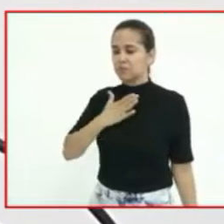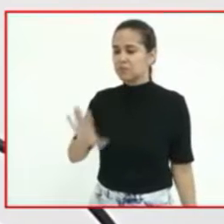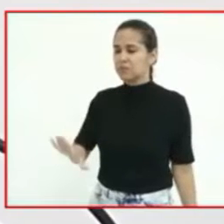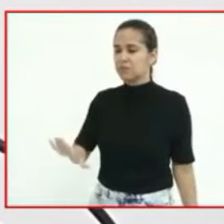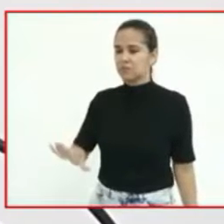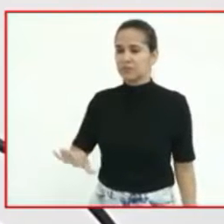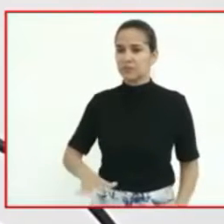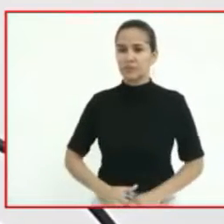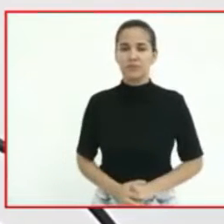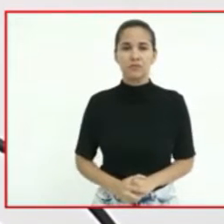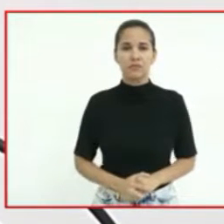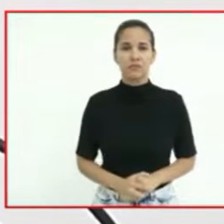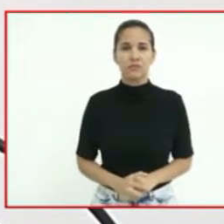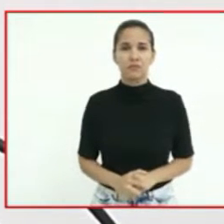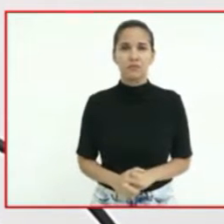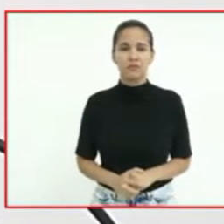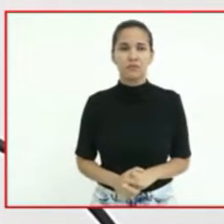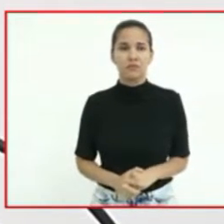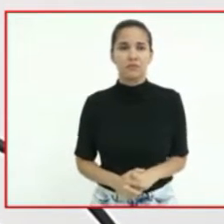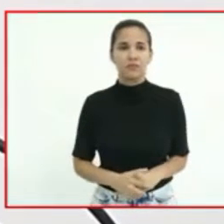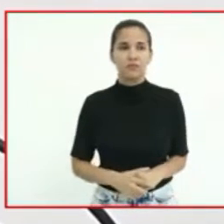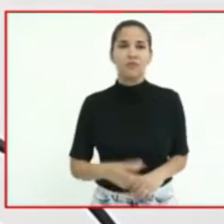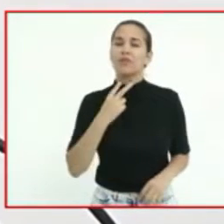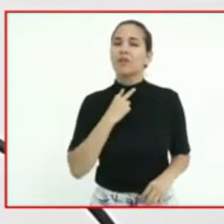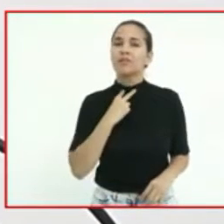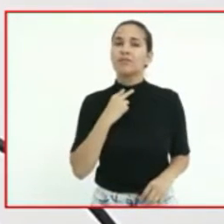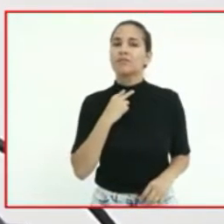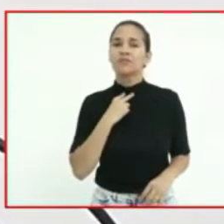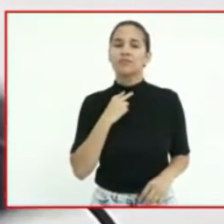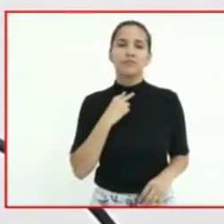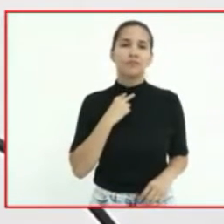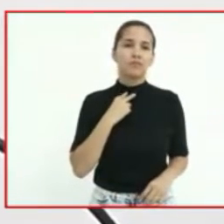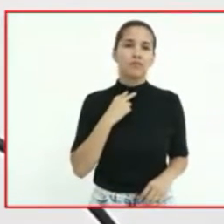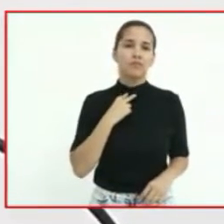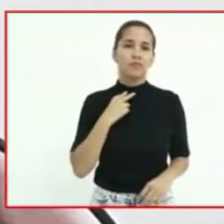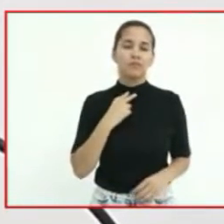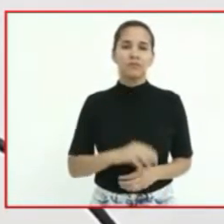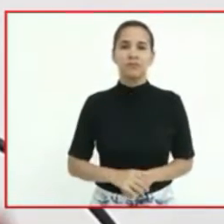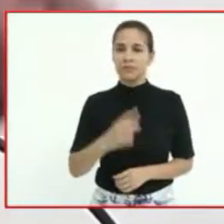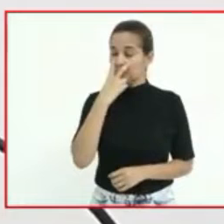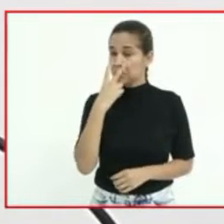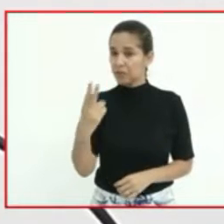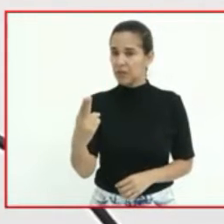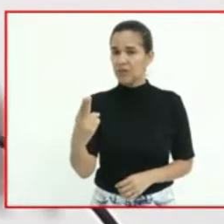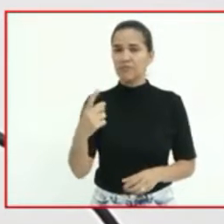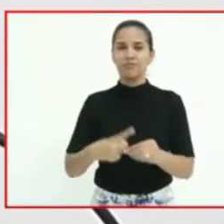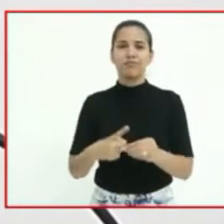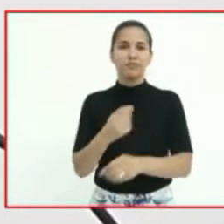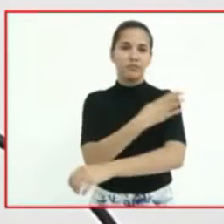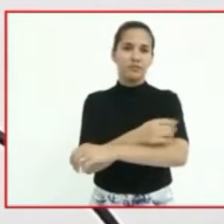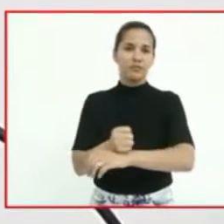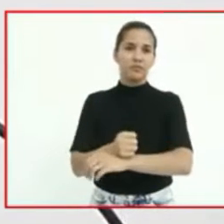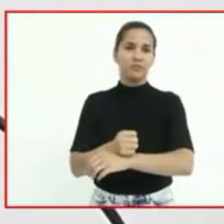sair. Não, aquilo lá não devia ter entrado. Aquilo lá nunca deveria ter aparecido no nosso município, nem a